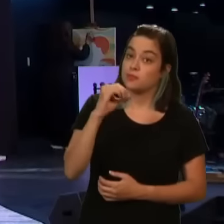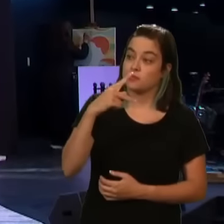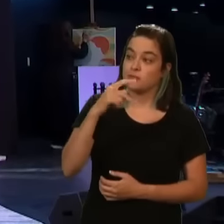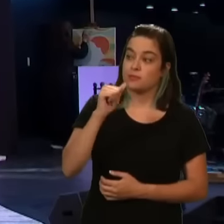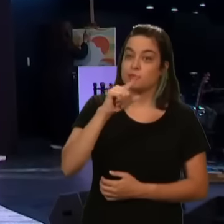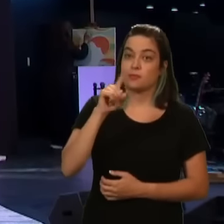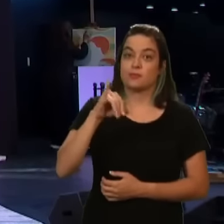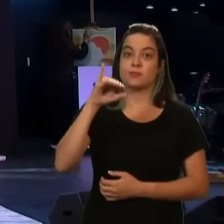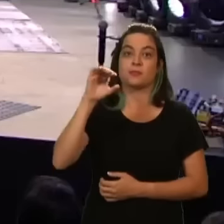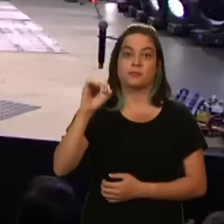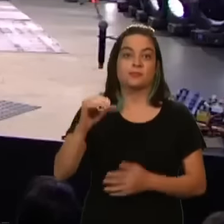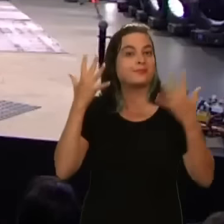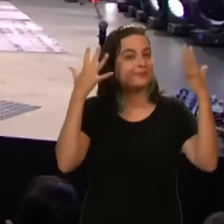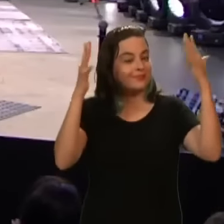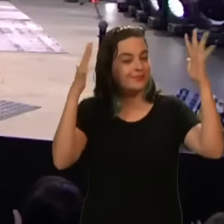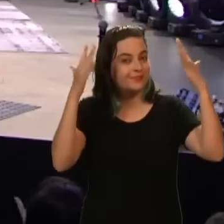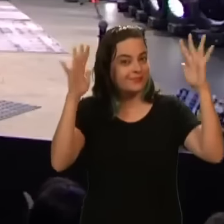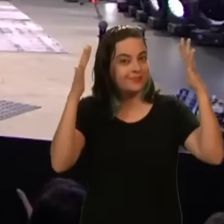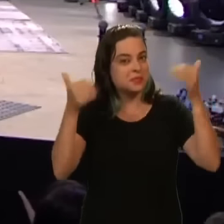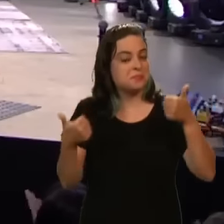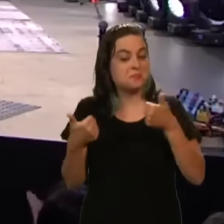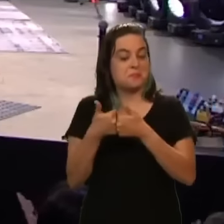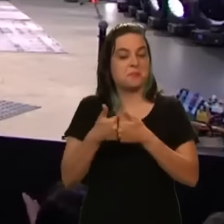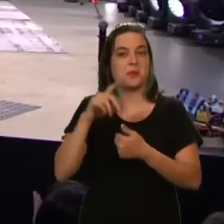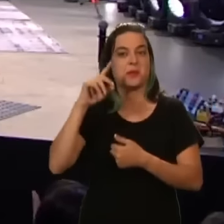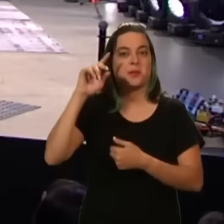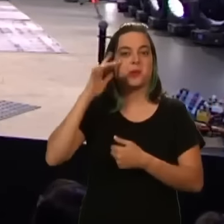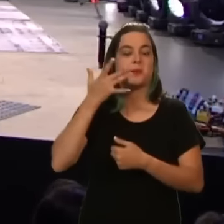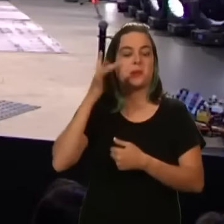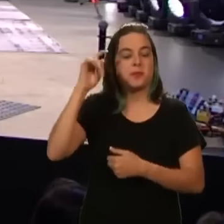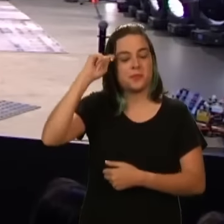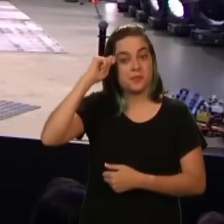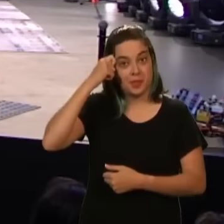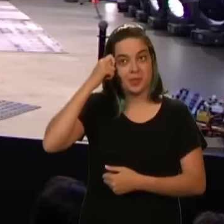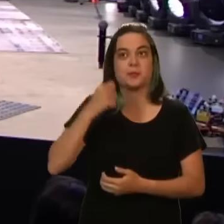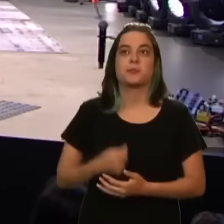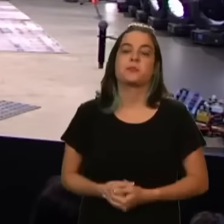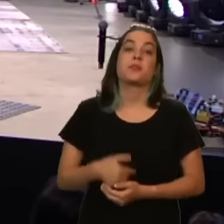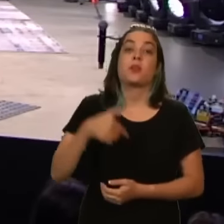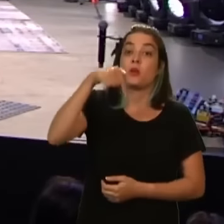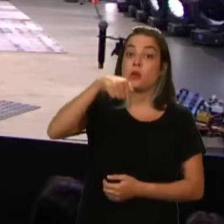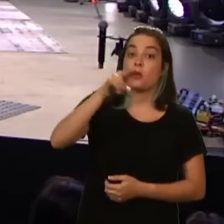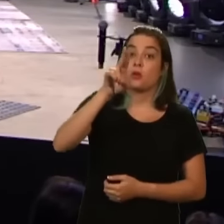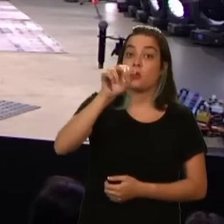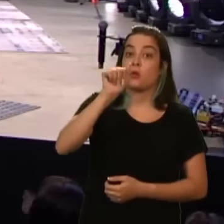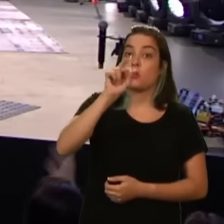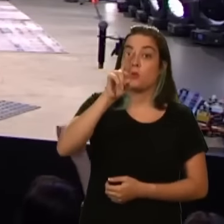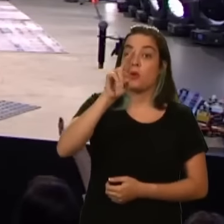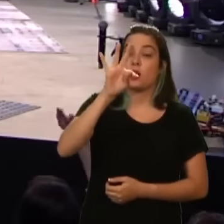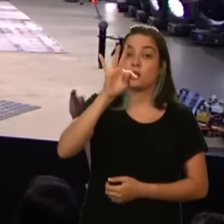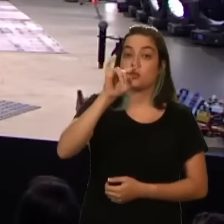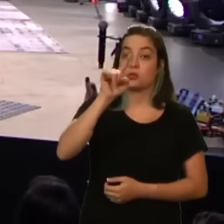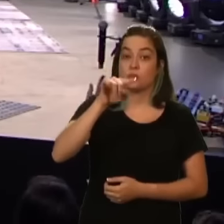das mineirinhas aqui pertinho de Ouro Preto. O quartzo. Tem gaúcha aqui?